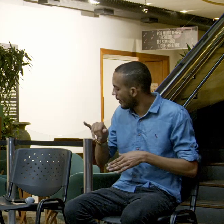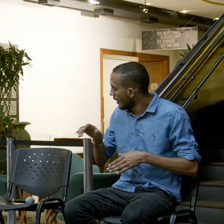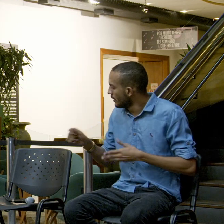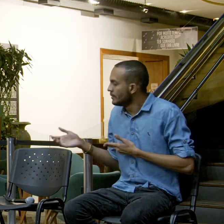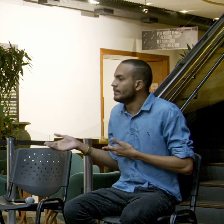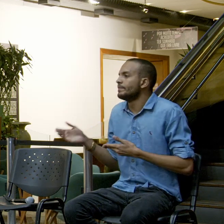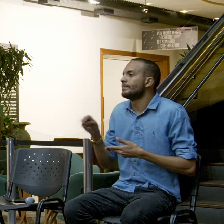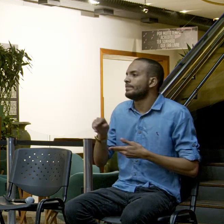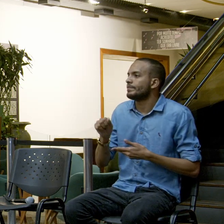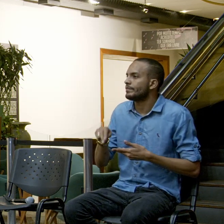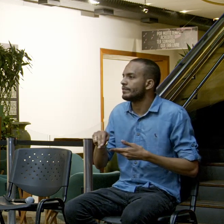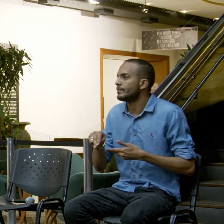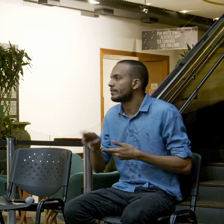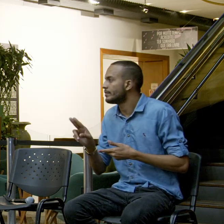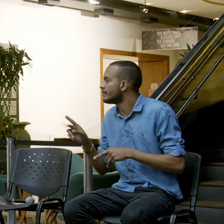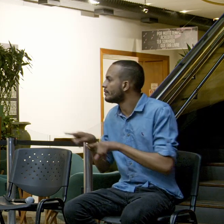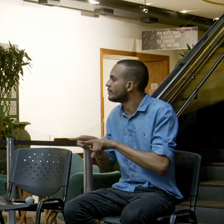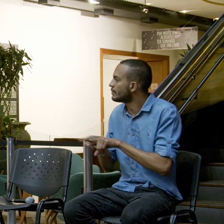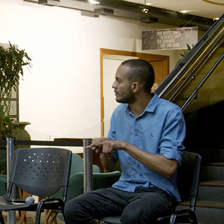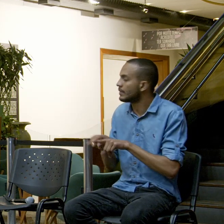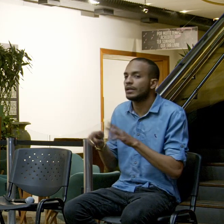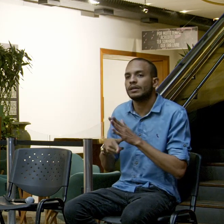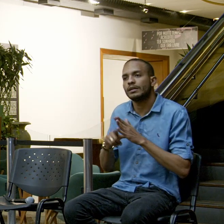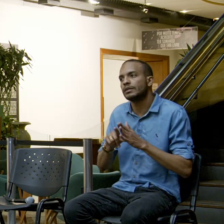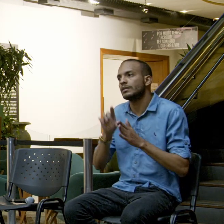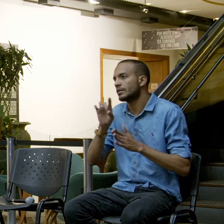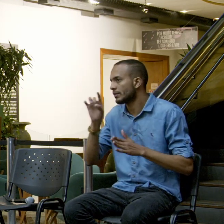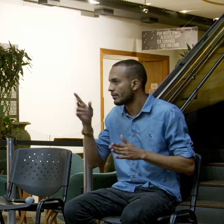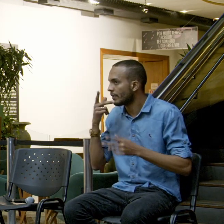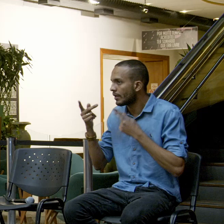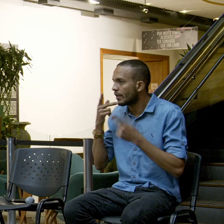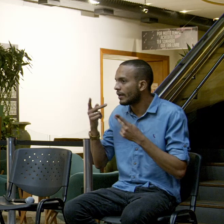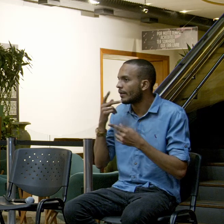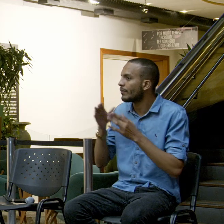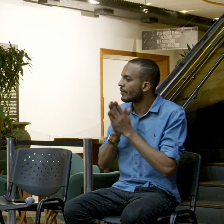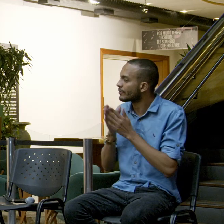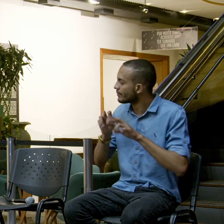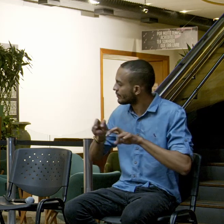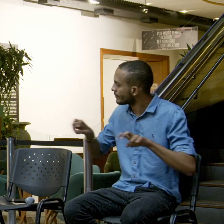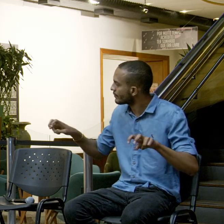Sui Amandu, antes de fazer a apresentação de cada uma delas, por favor.